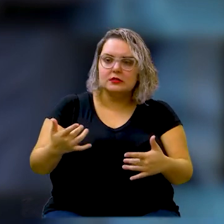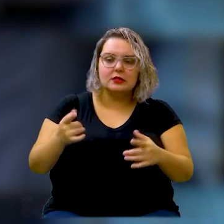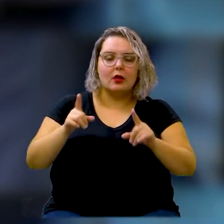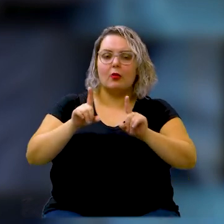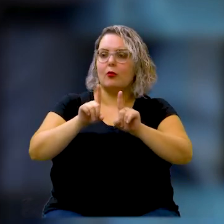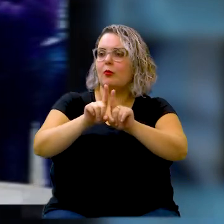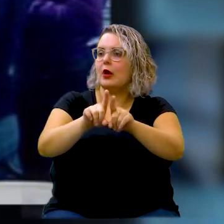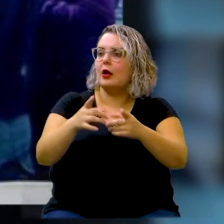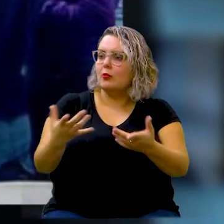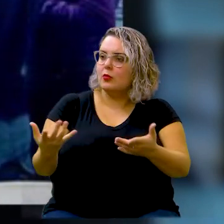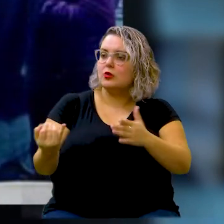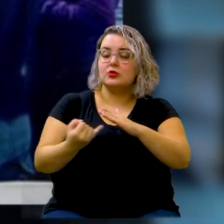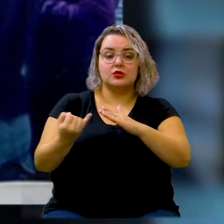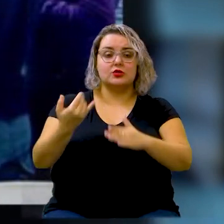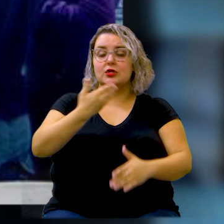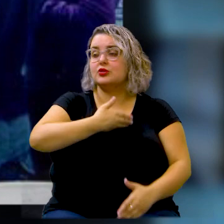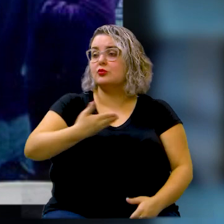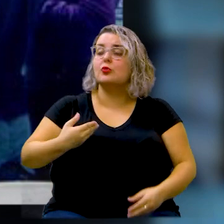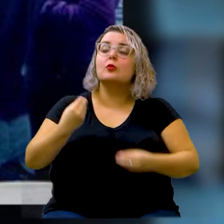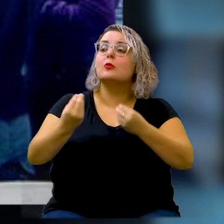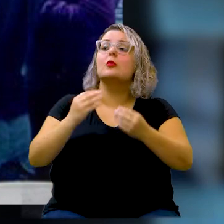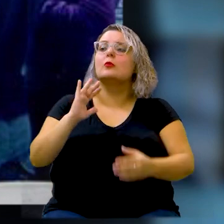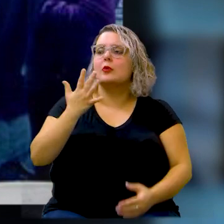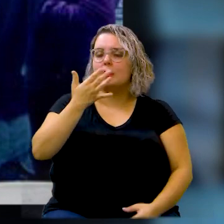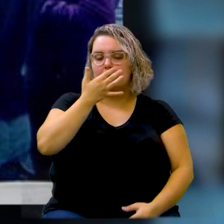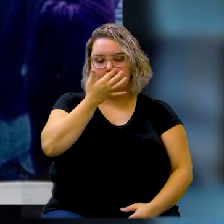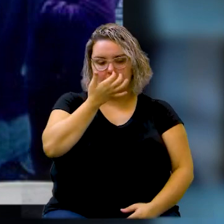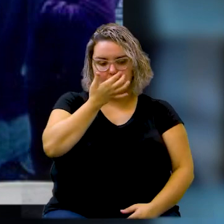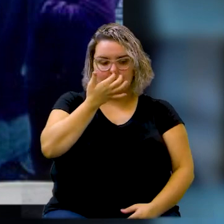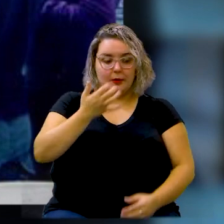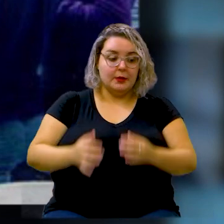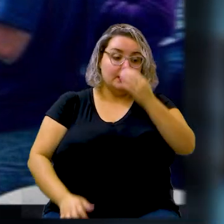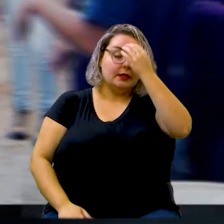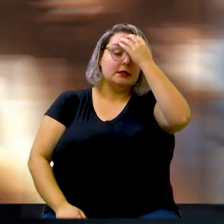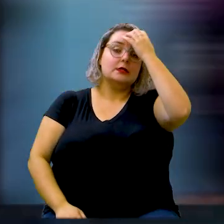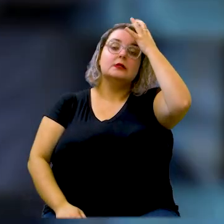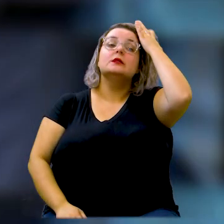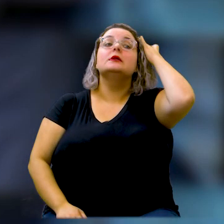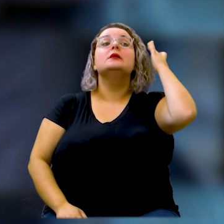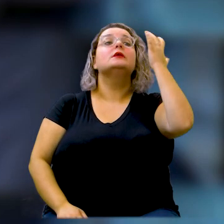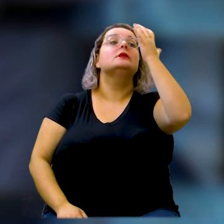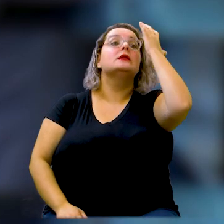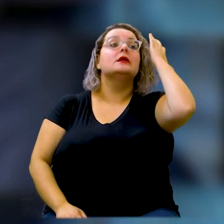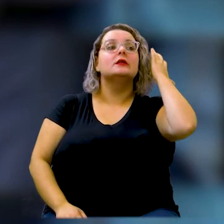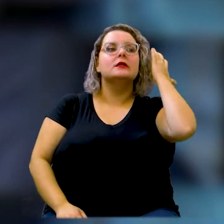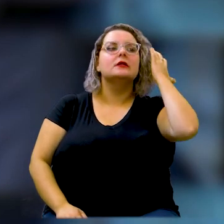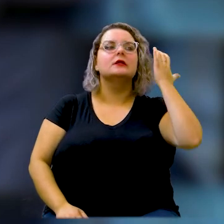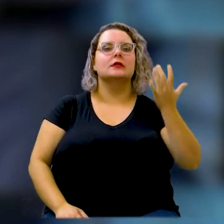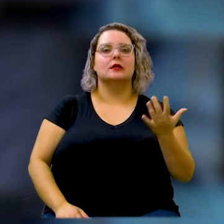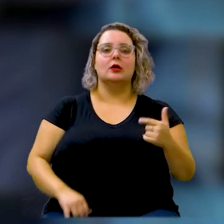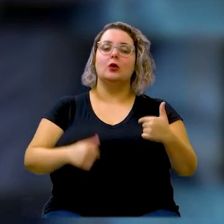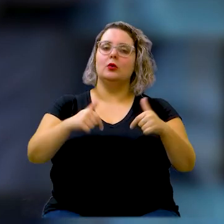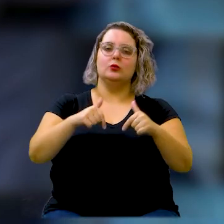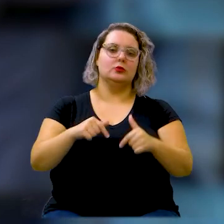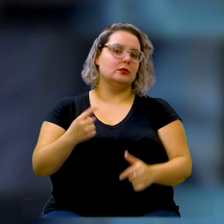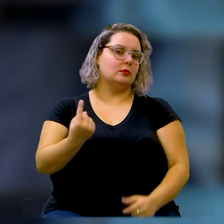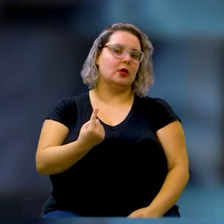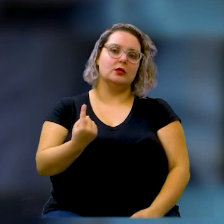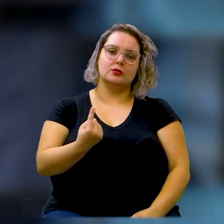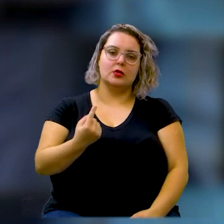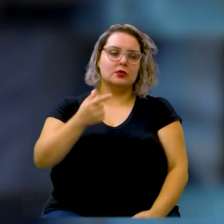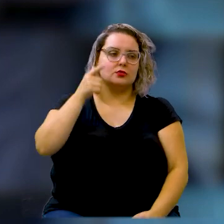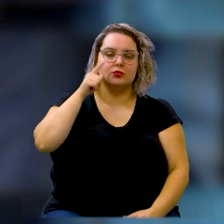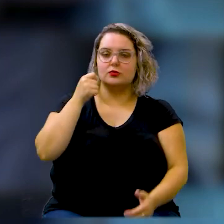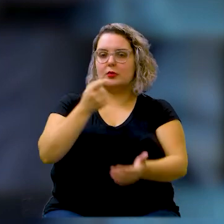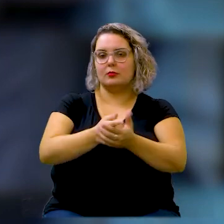alguma entidade pública? Como é que funciona essa parte? Dalila, é assim, um trabalho desse não se mantém sozinho, né?